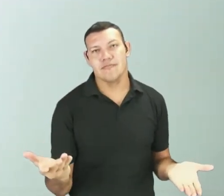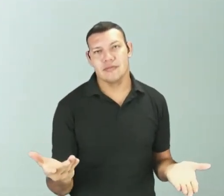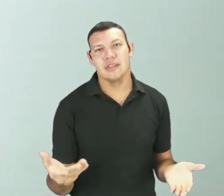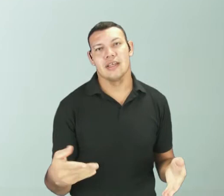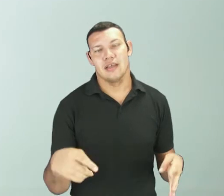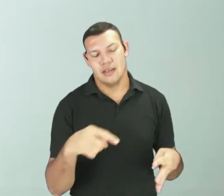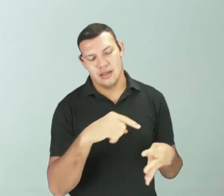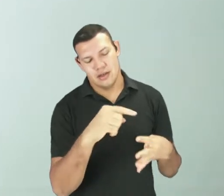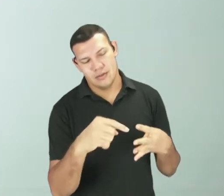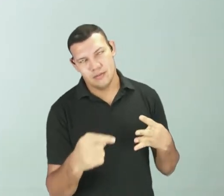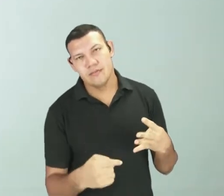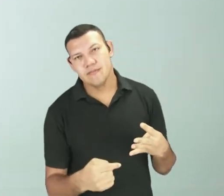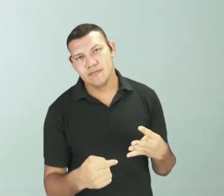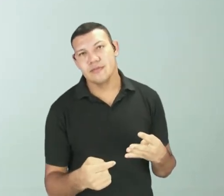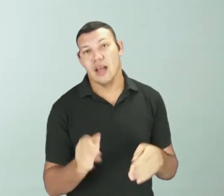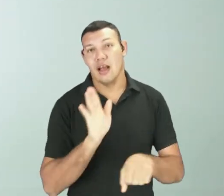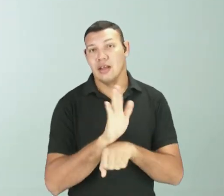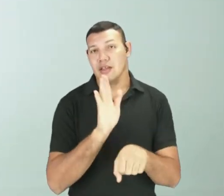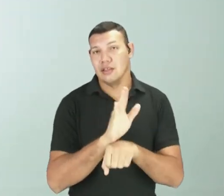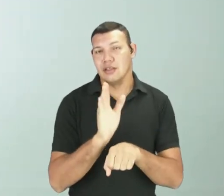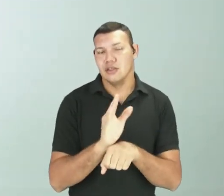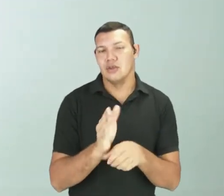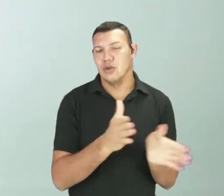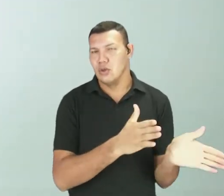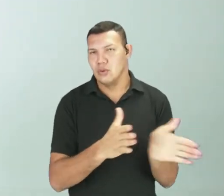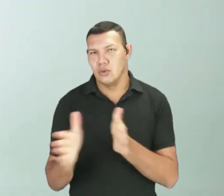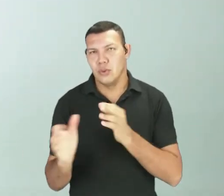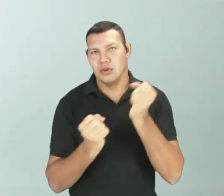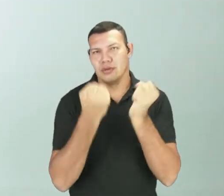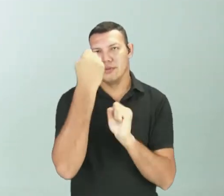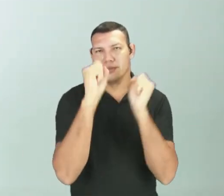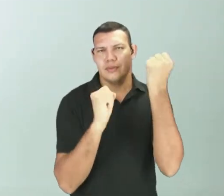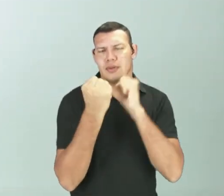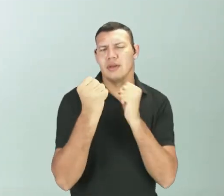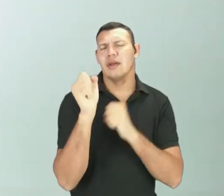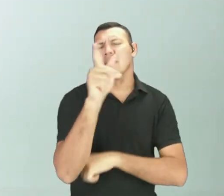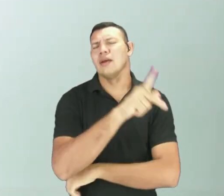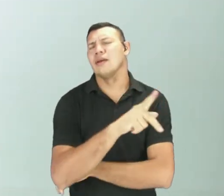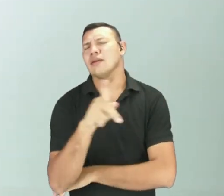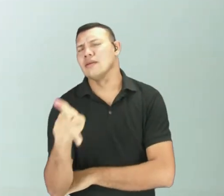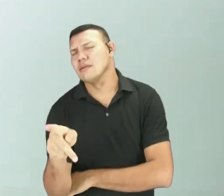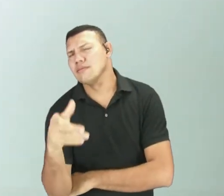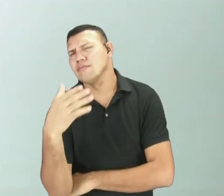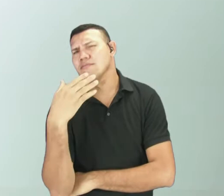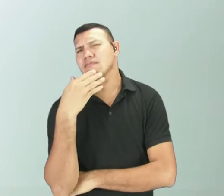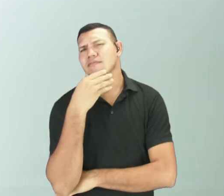estimular bastante esse processo de industrialização aqui no Brasil. Mas, professora,